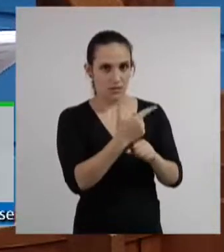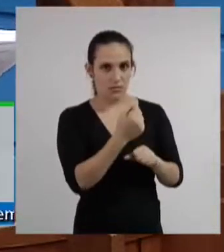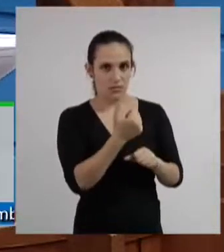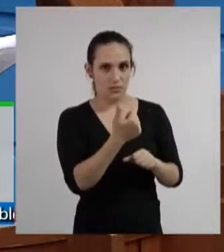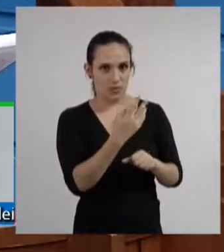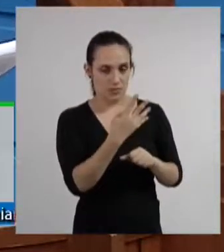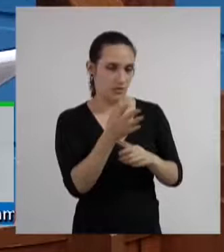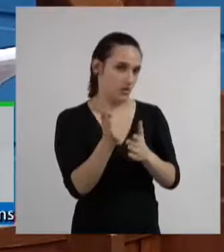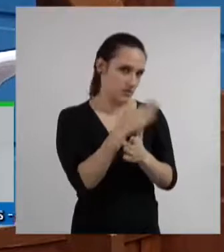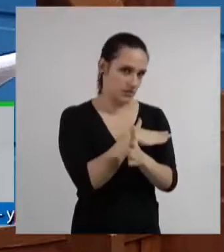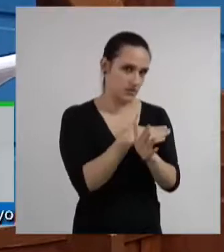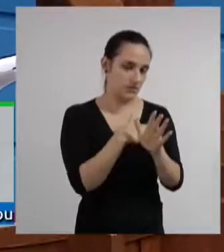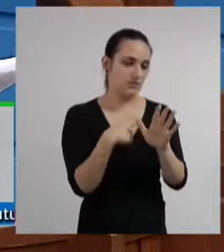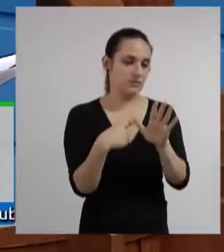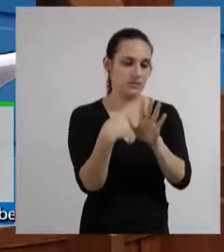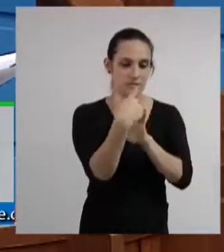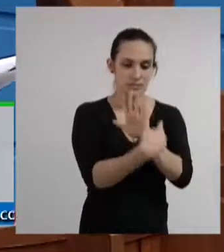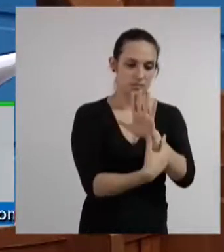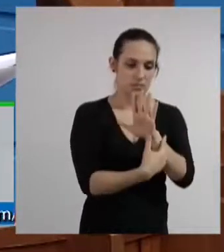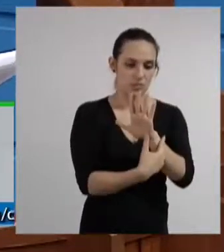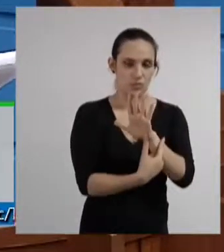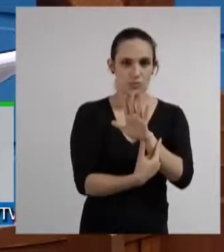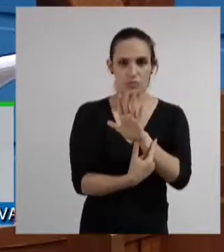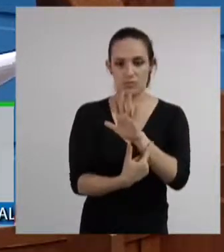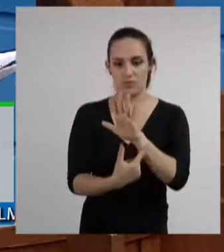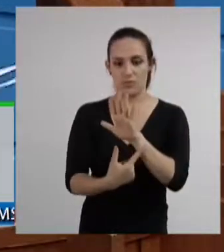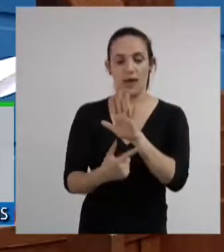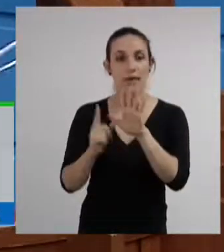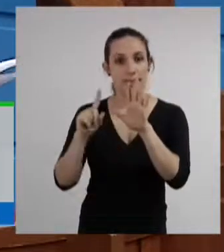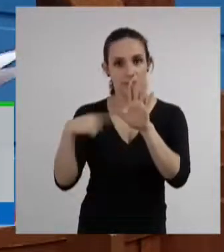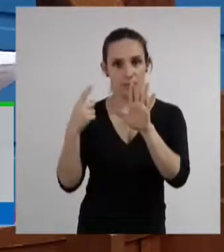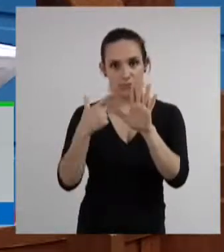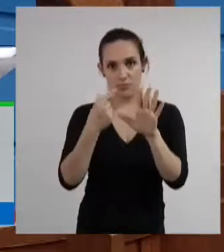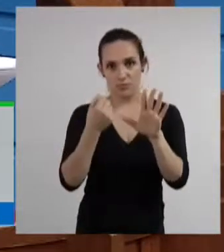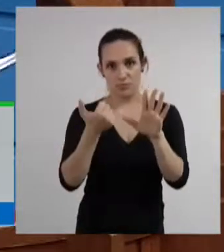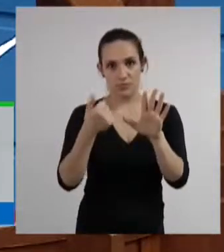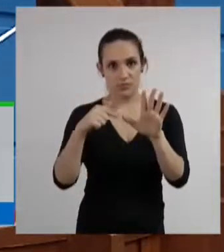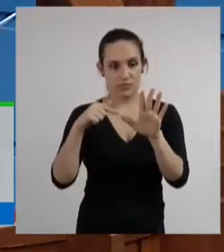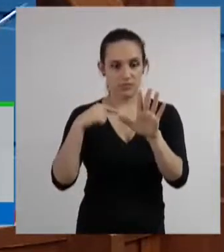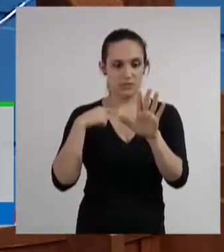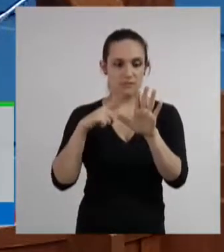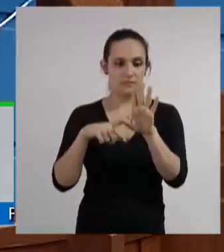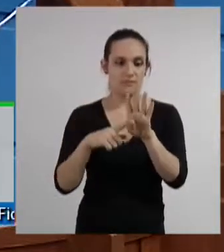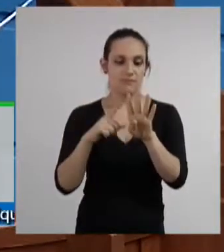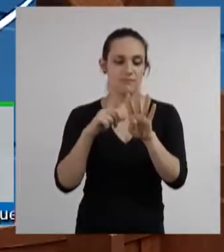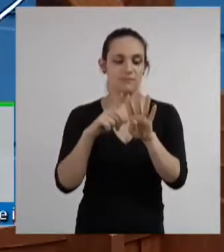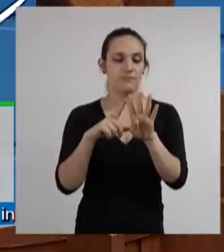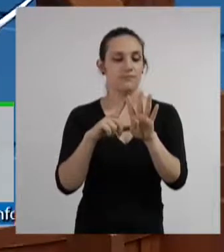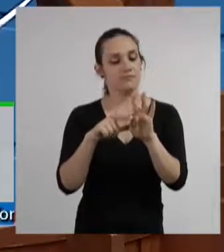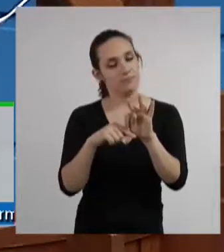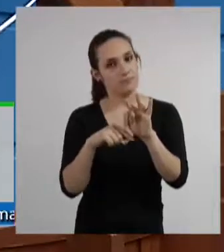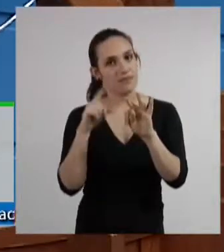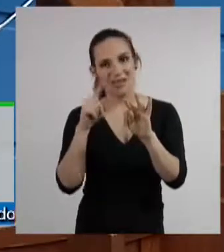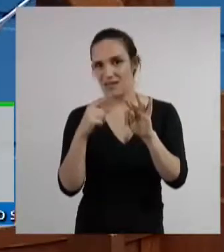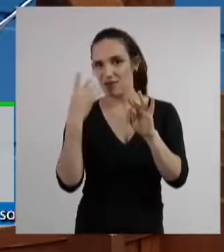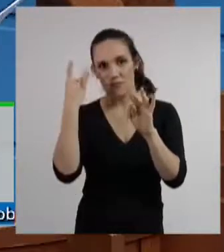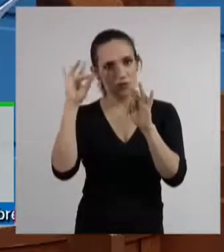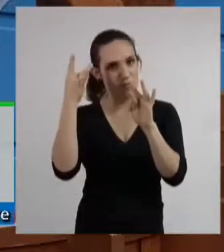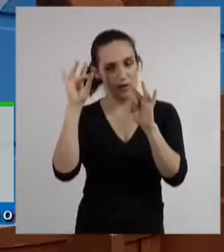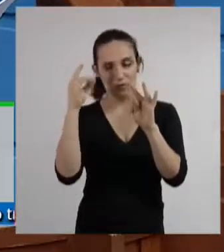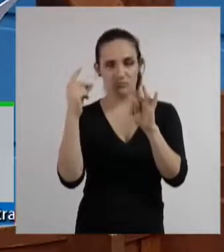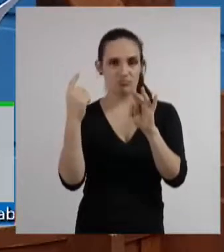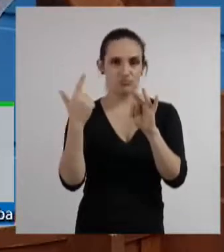2 estavam em situação da informalidade. Né? E